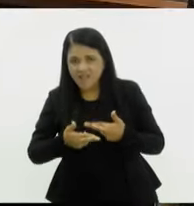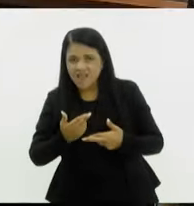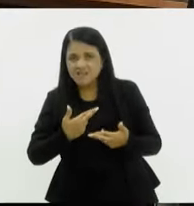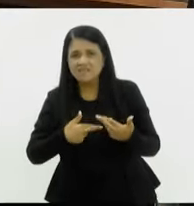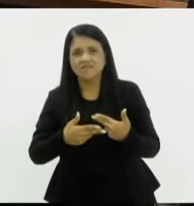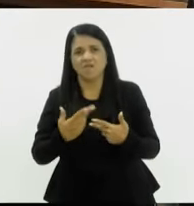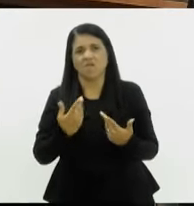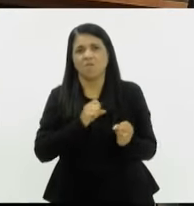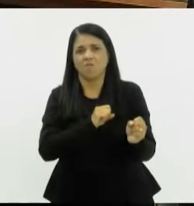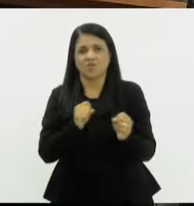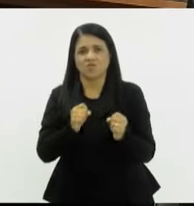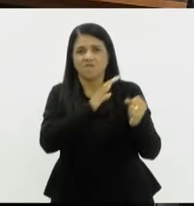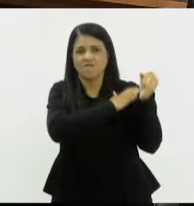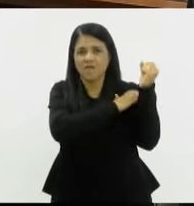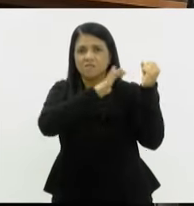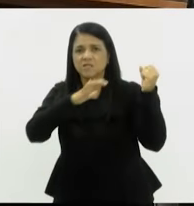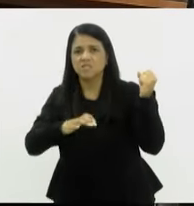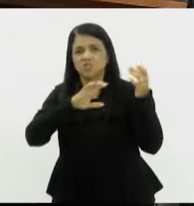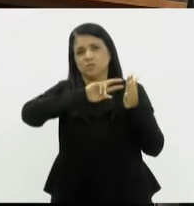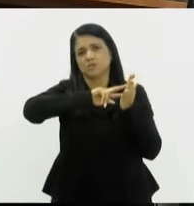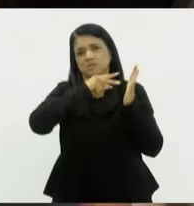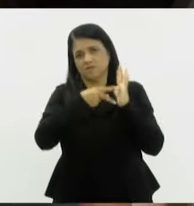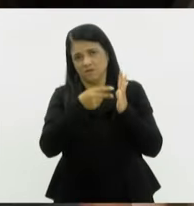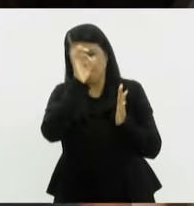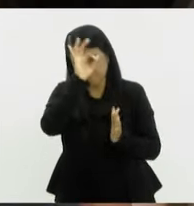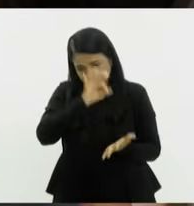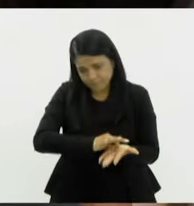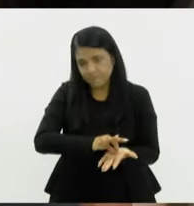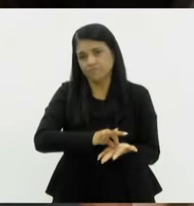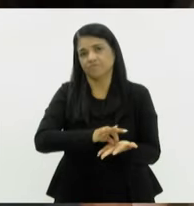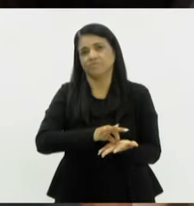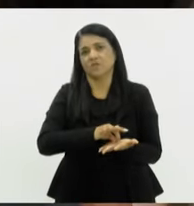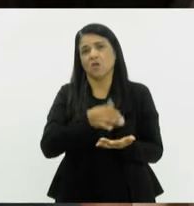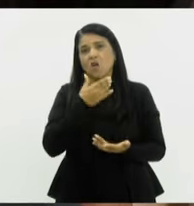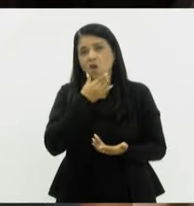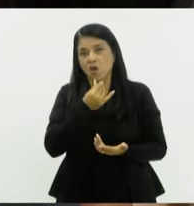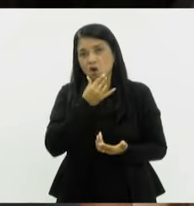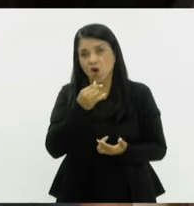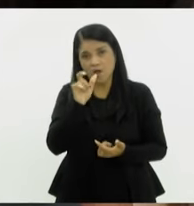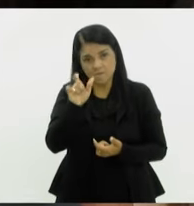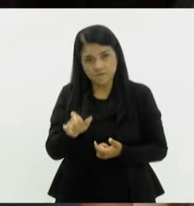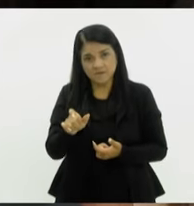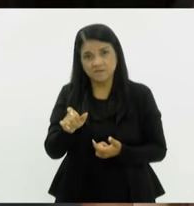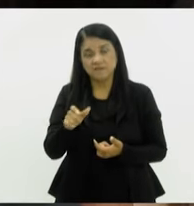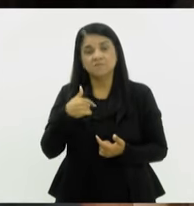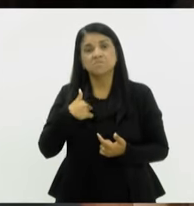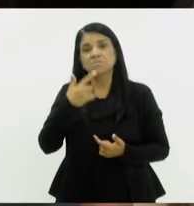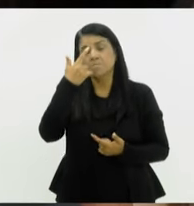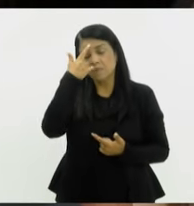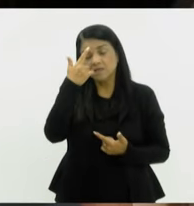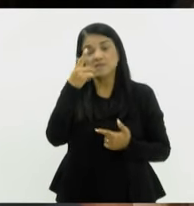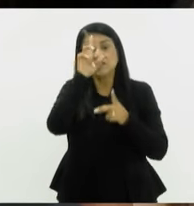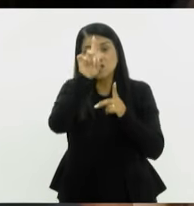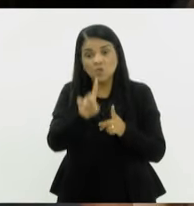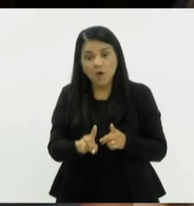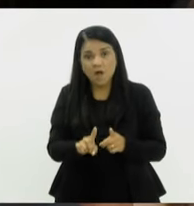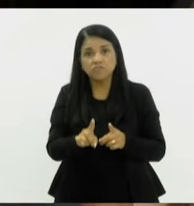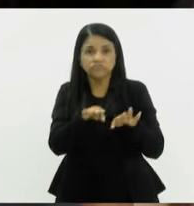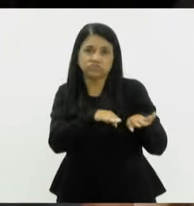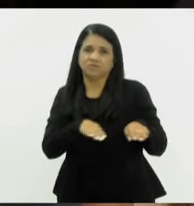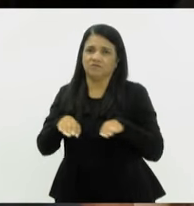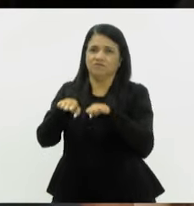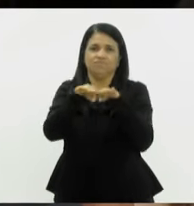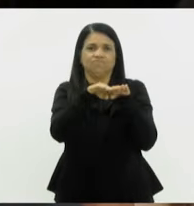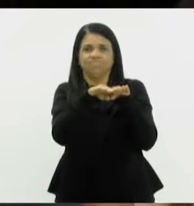é isto os homens podem ser feministas desde que eles pensem assim de que nós somos detentores de direitos iguais perante a